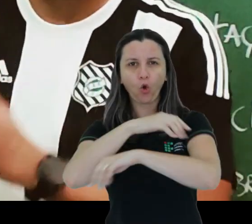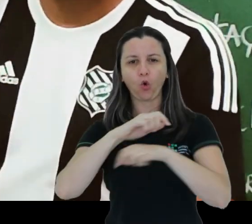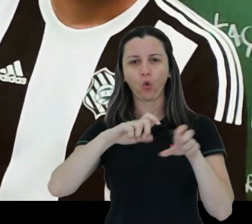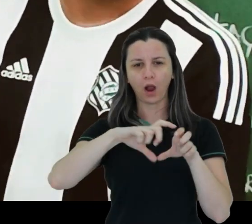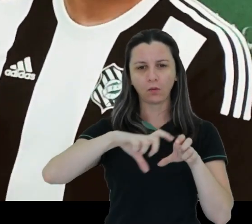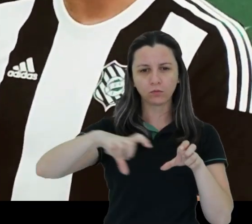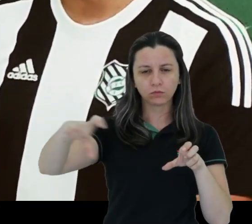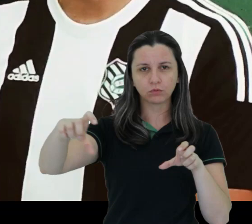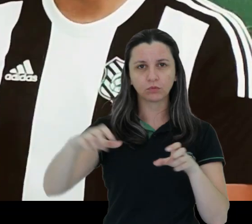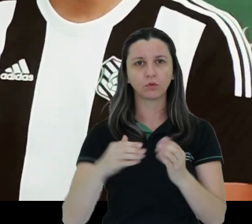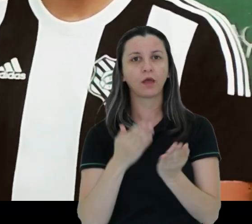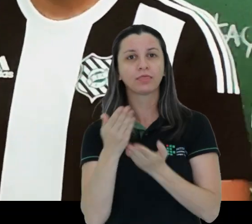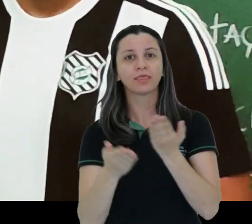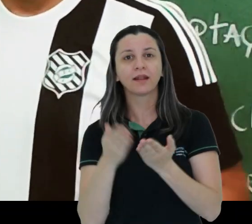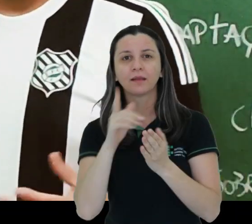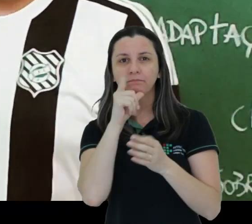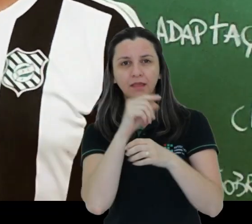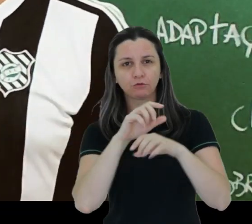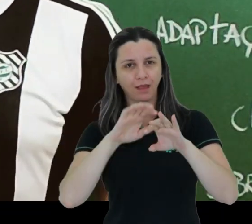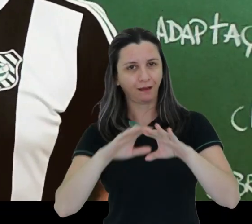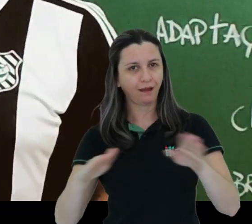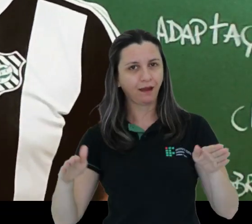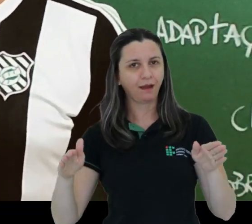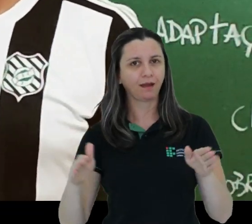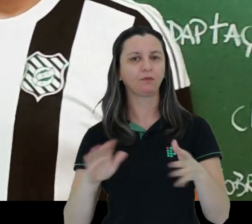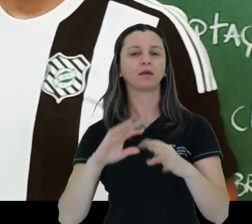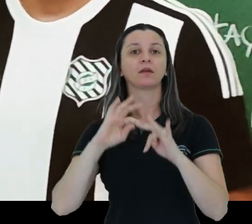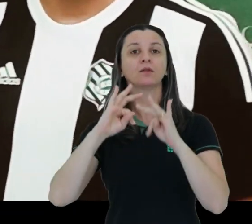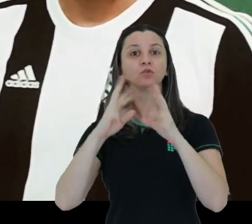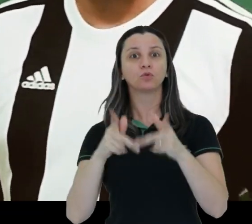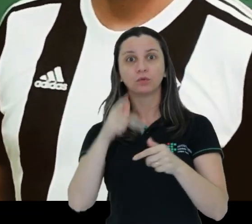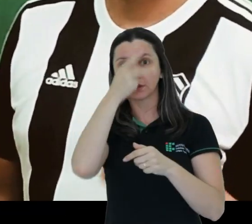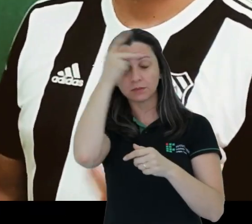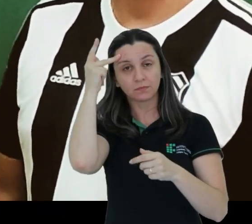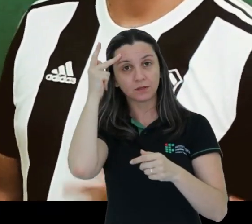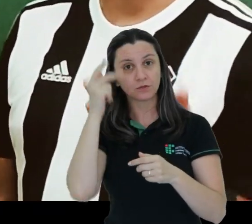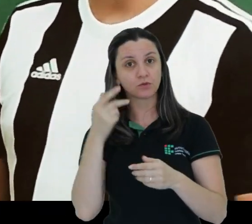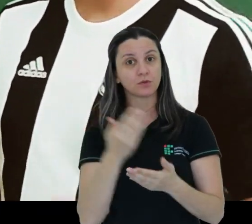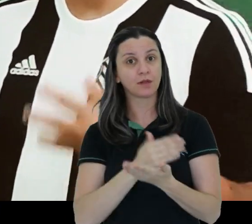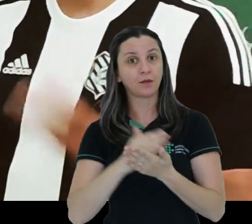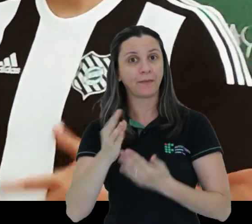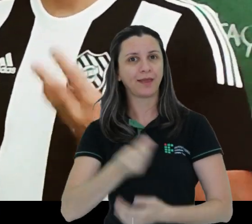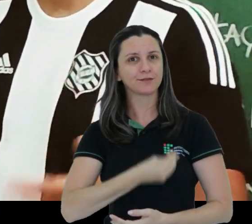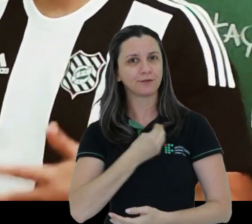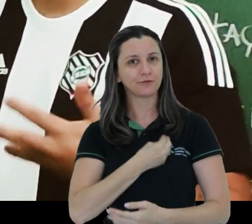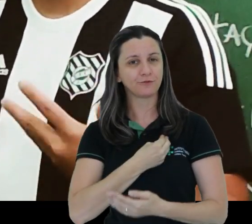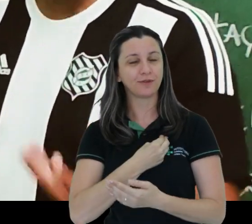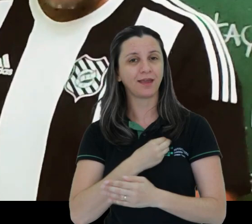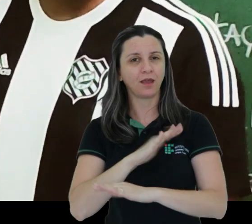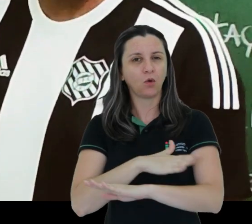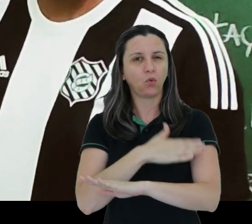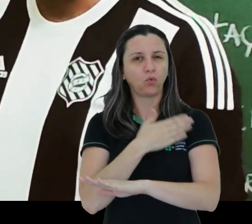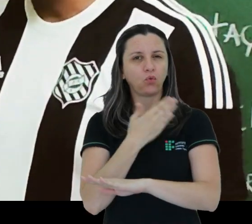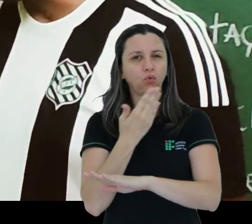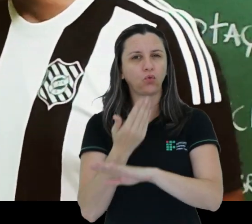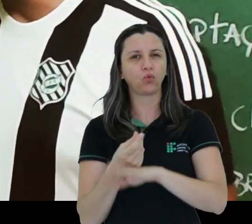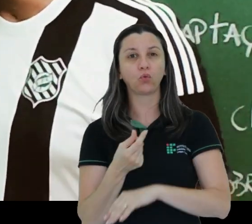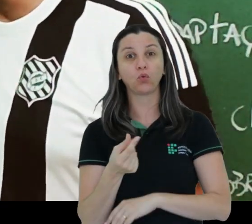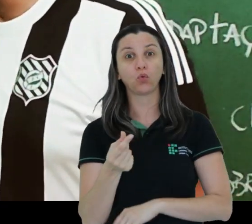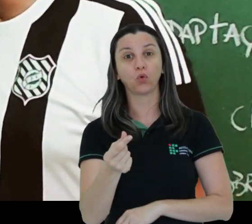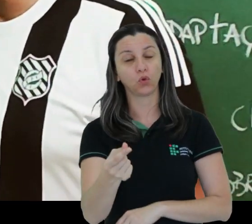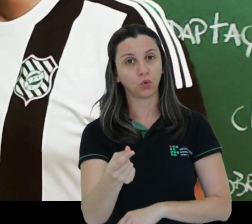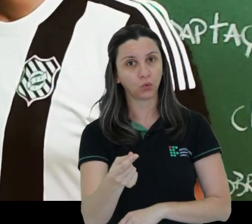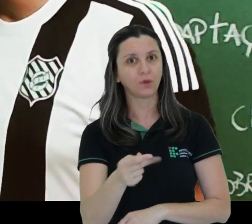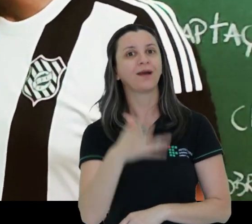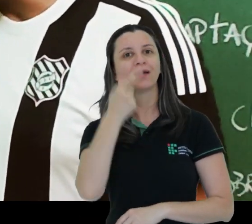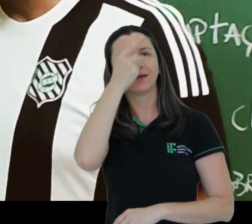calçamento, tratamento de esgoto, tudo isso faz então que as pessoas comecem a viver mais. E aí a